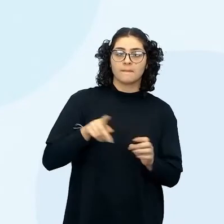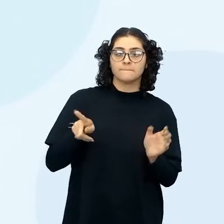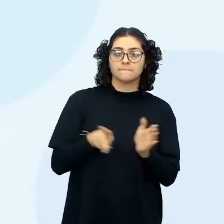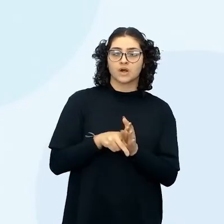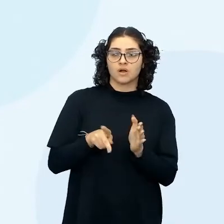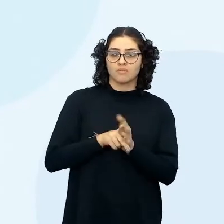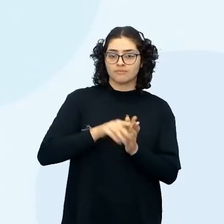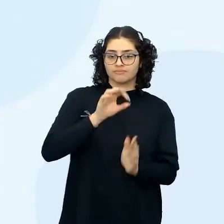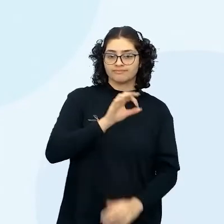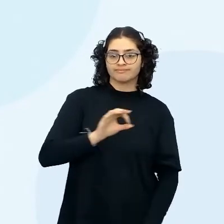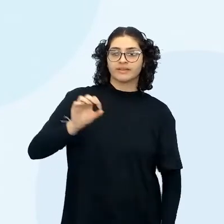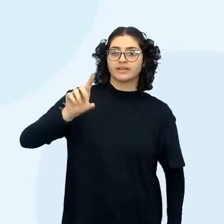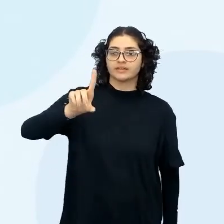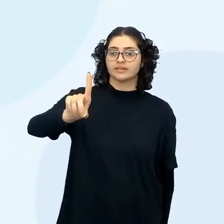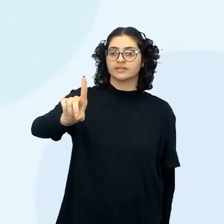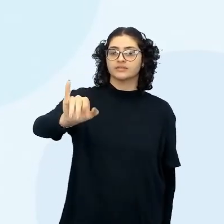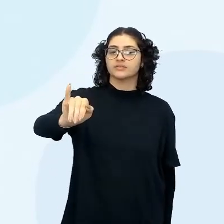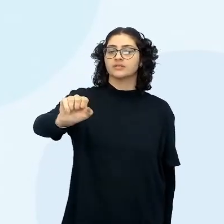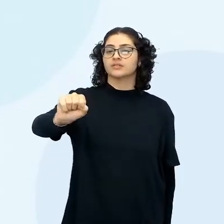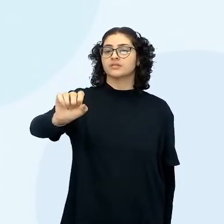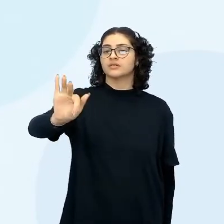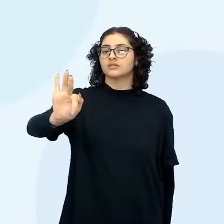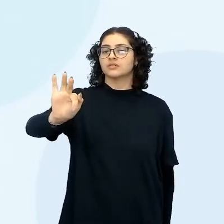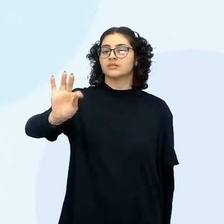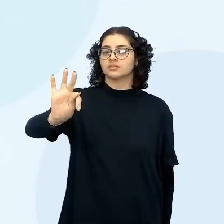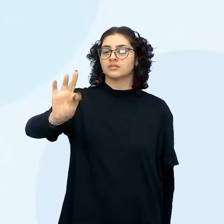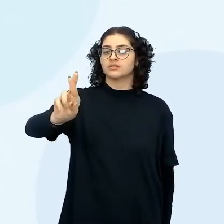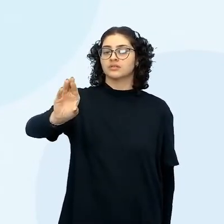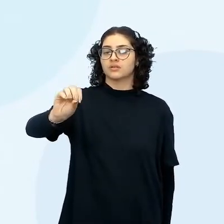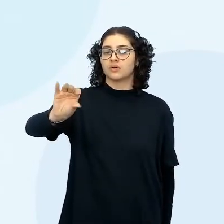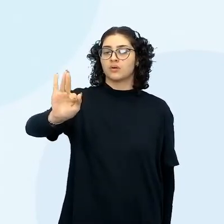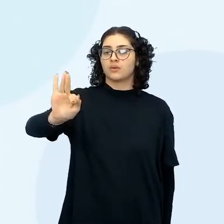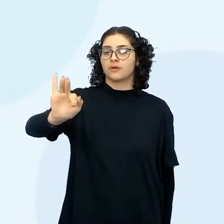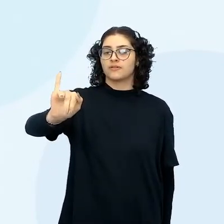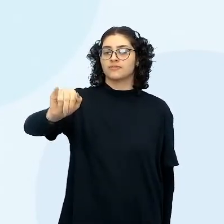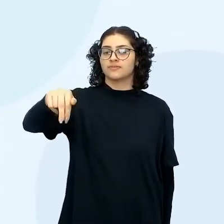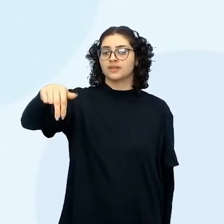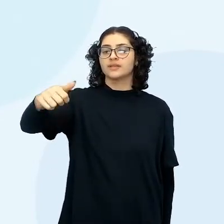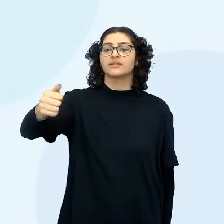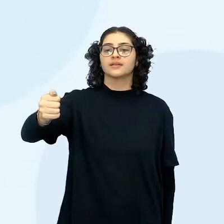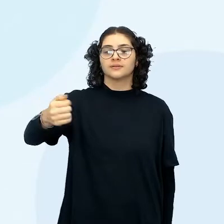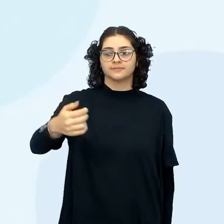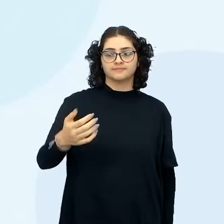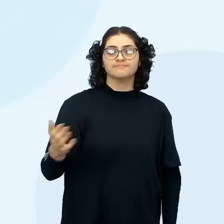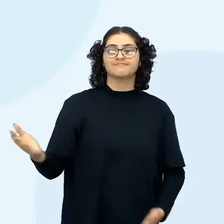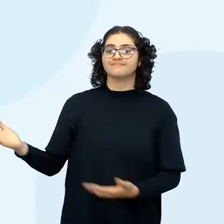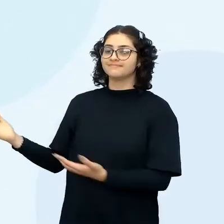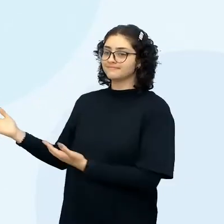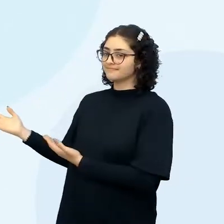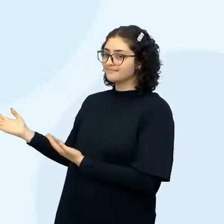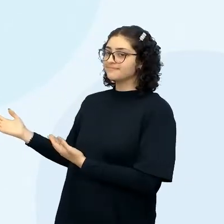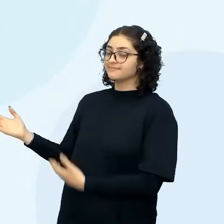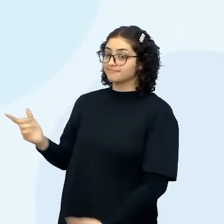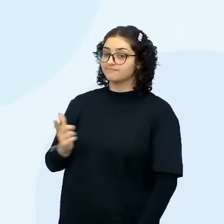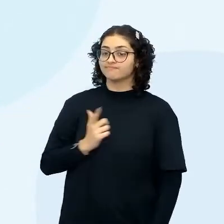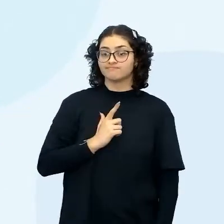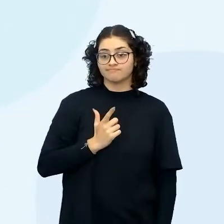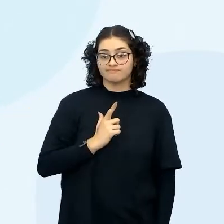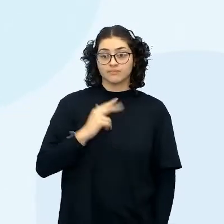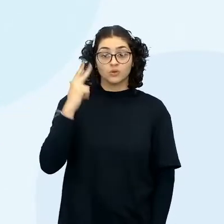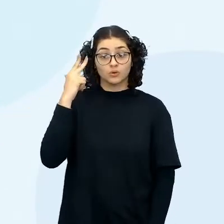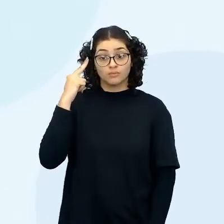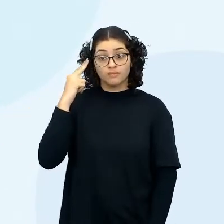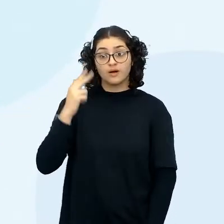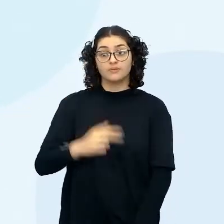esse gene normal, eu tenho, olha só, a produção aqui da minha proteína, a produção da distrofina